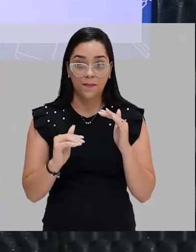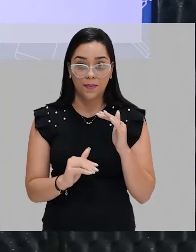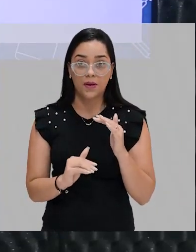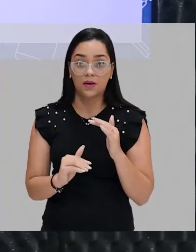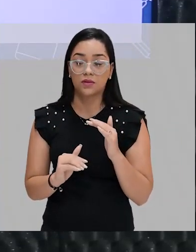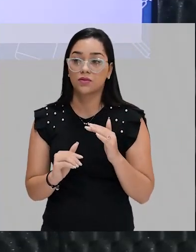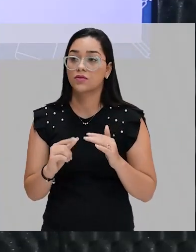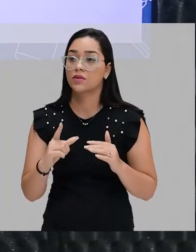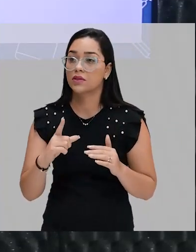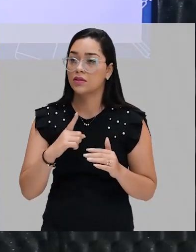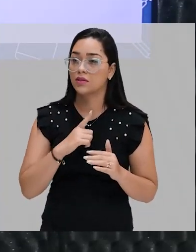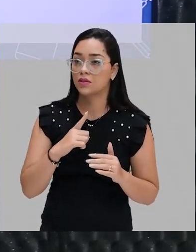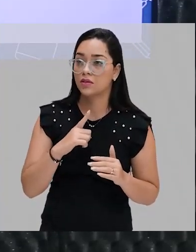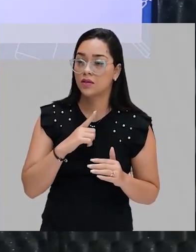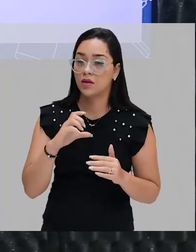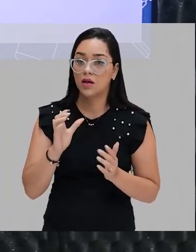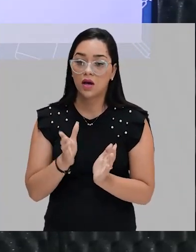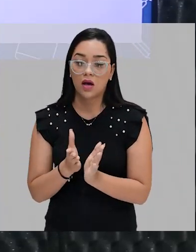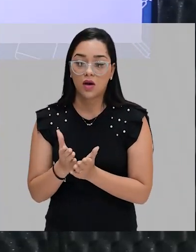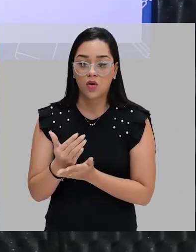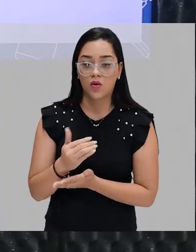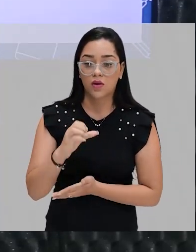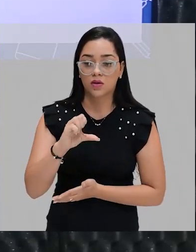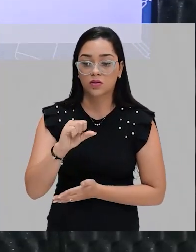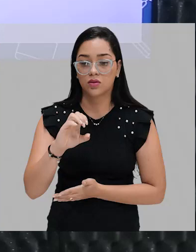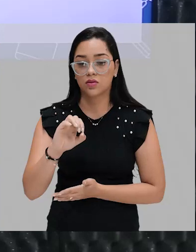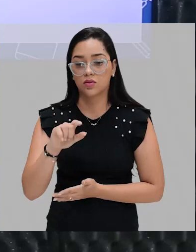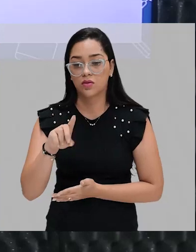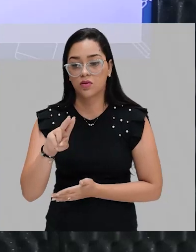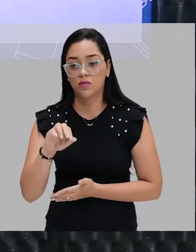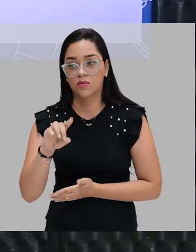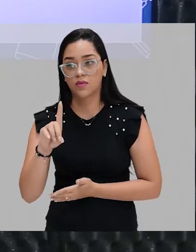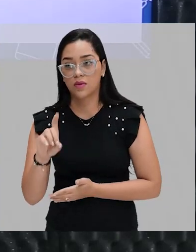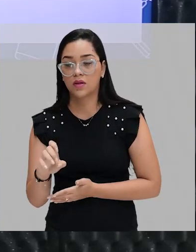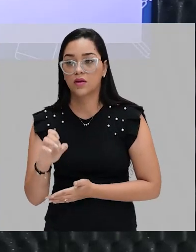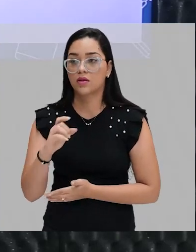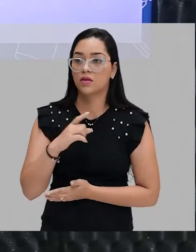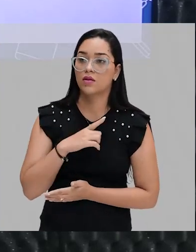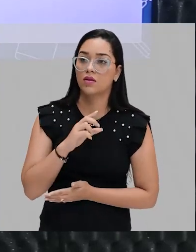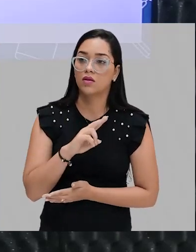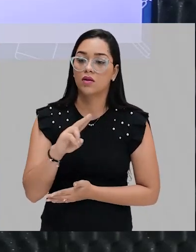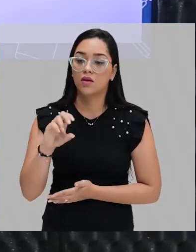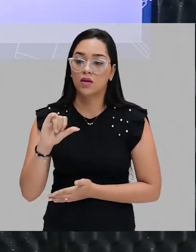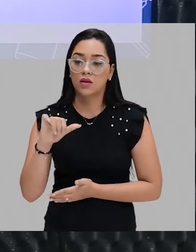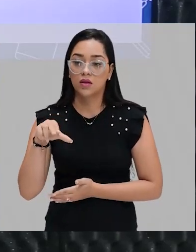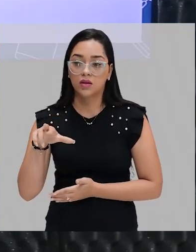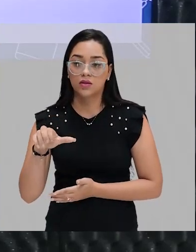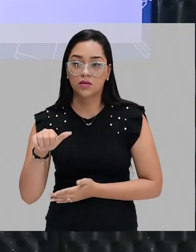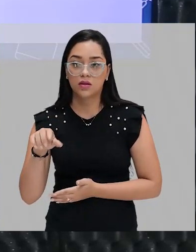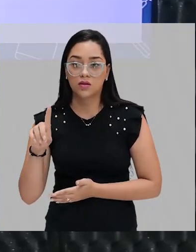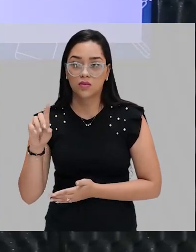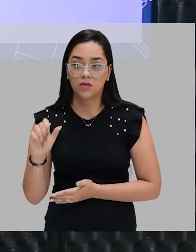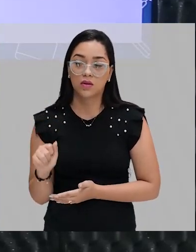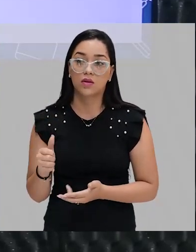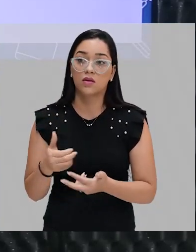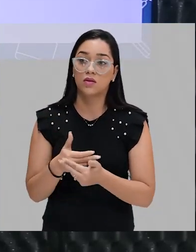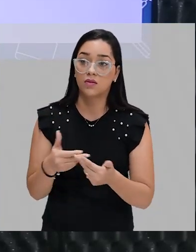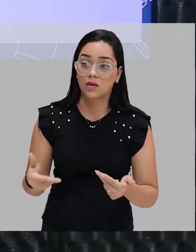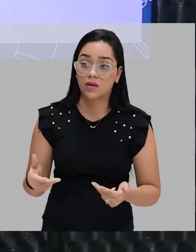ponto inferior à curva de solubilidade, uma solução insaturada. E qualquer